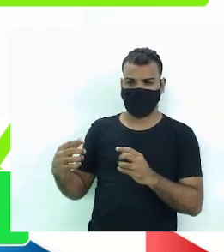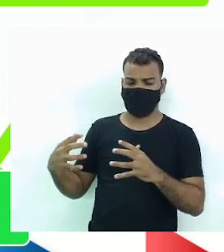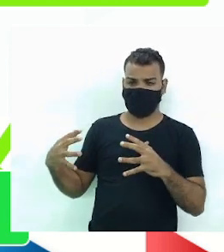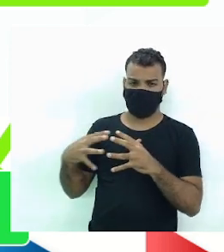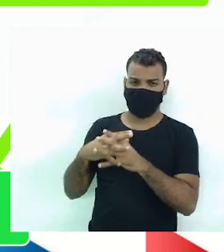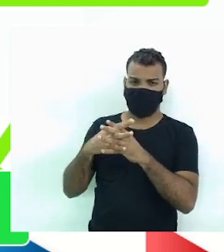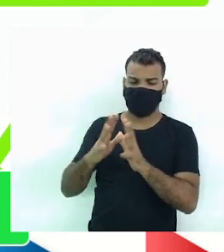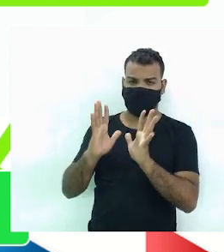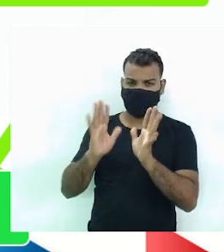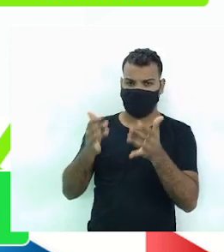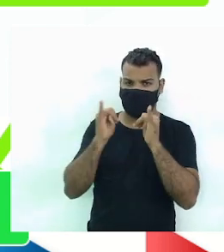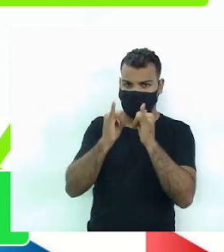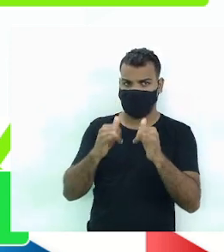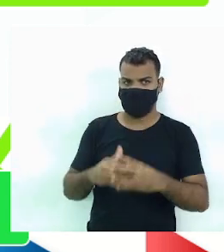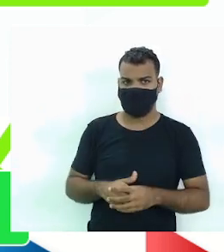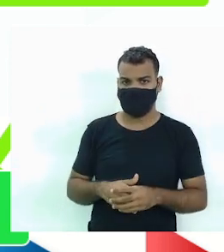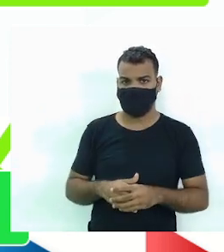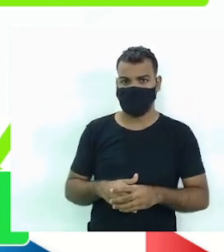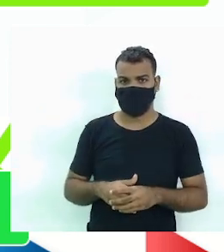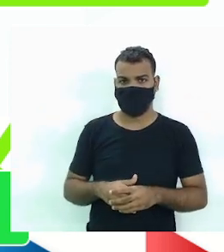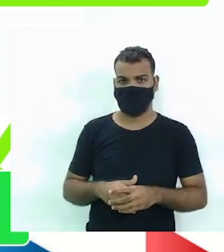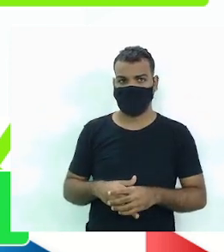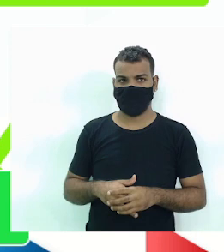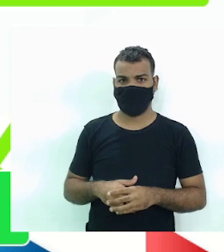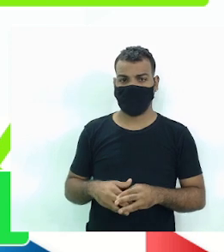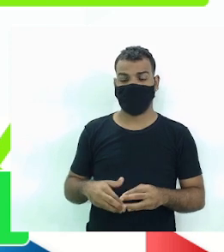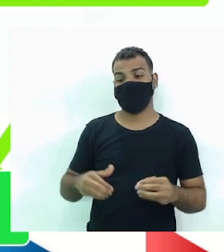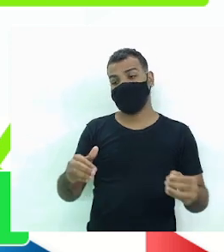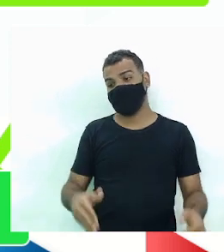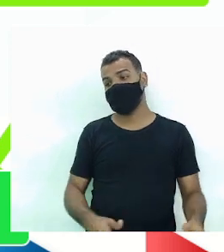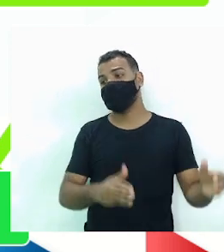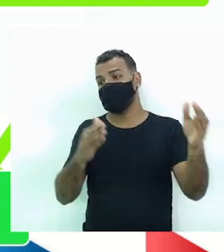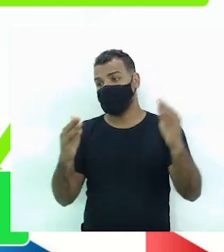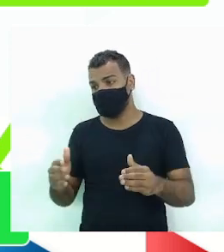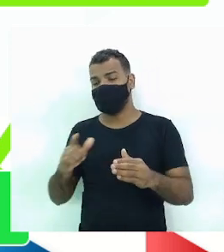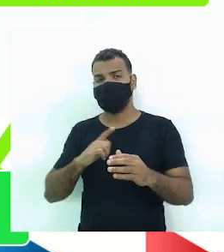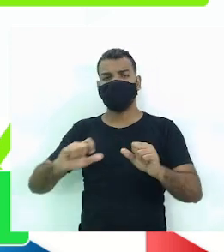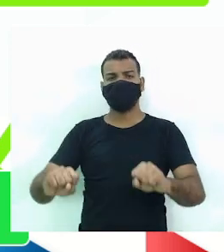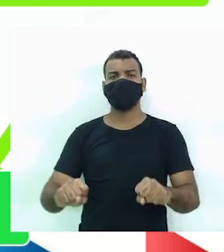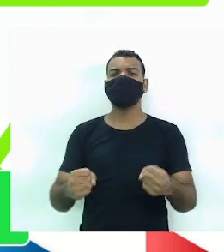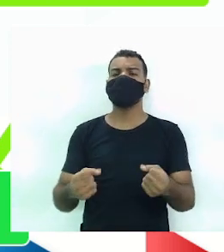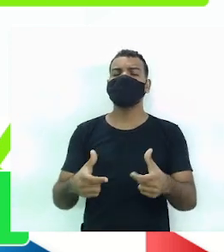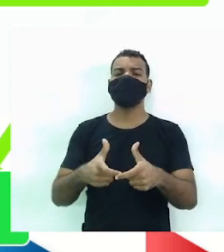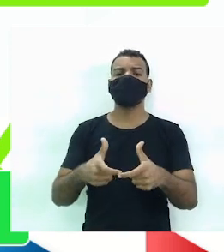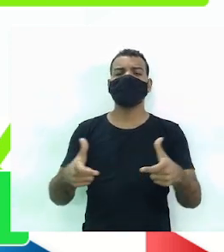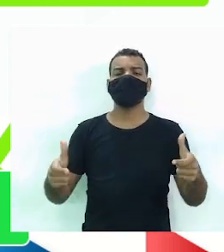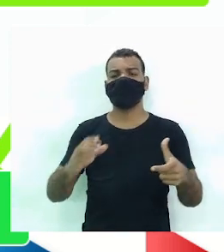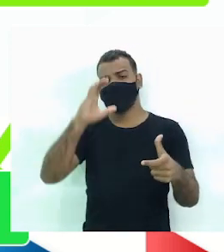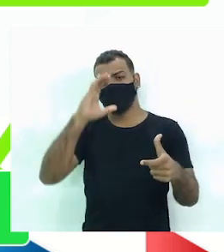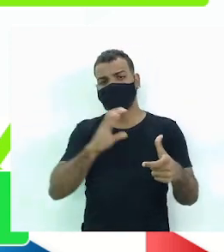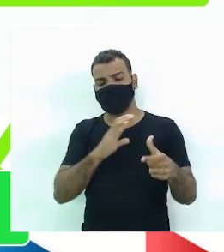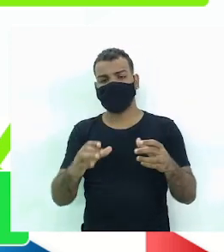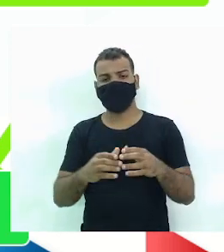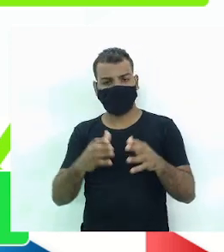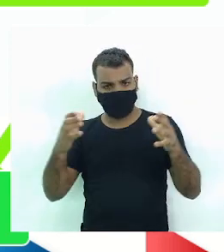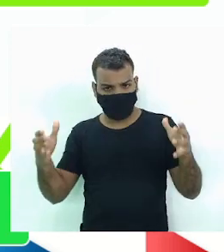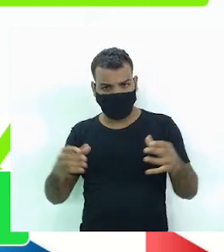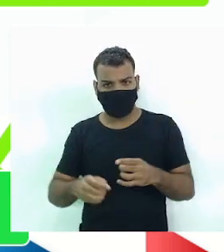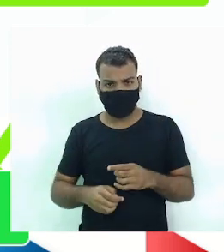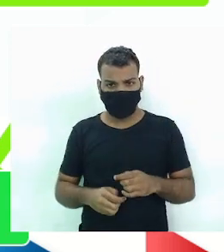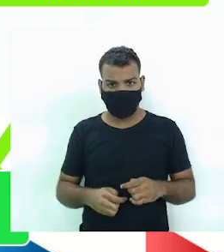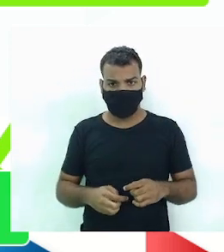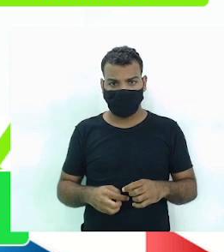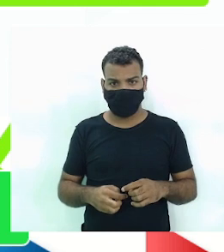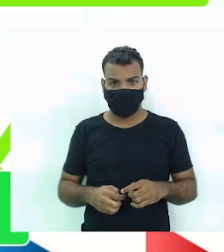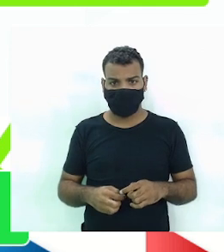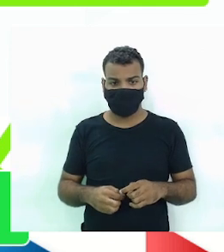já viu. No outro lado, a gente vai ter um fortalecimento e a expansão da Igreja Católica nesse período, né?